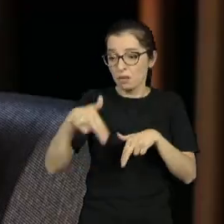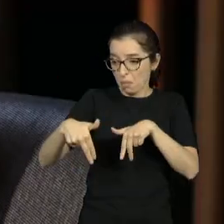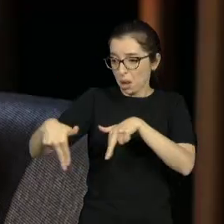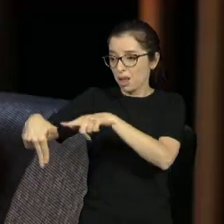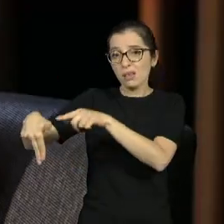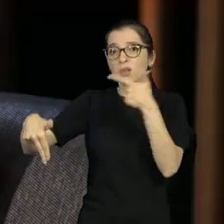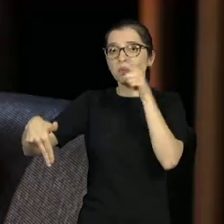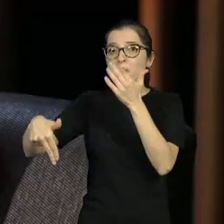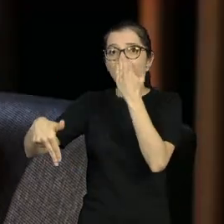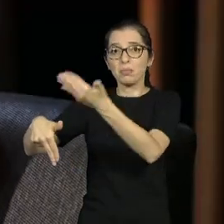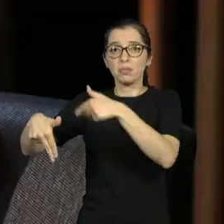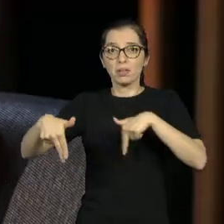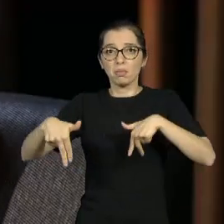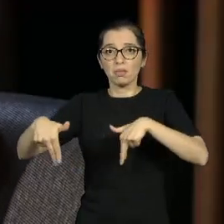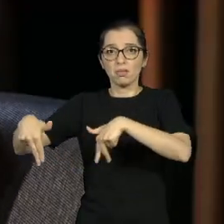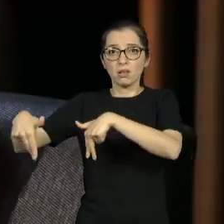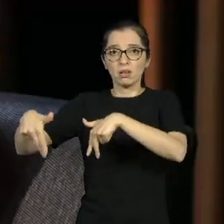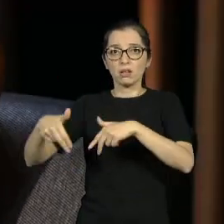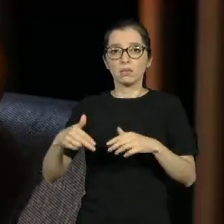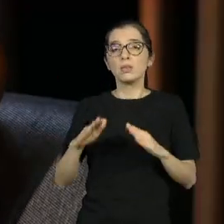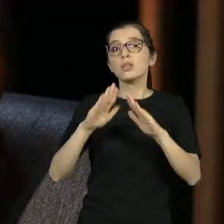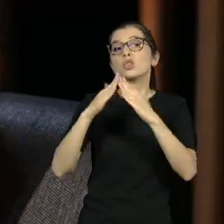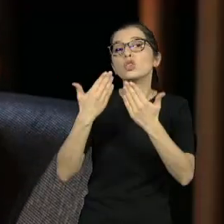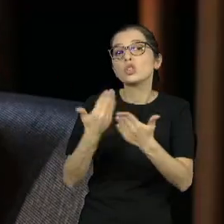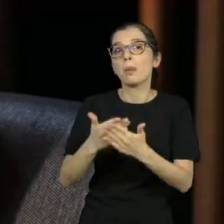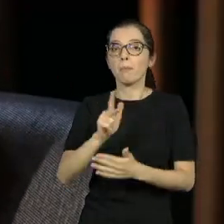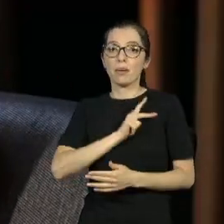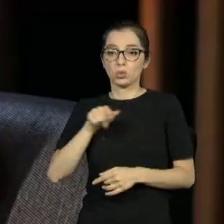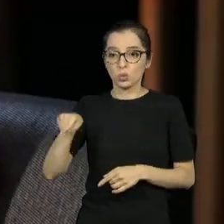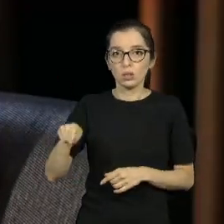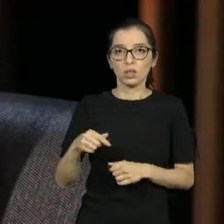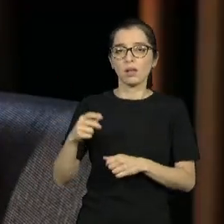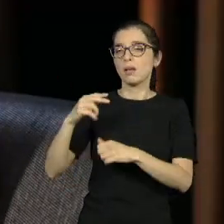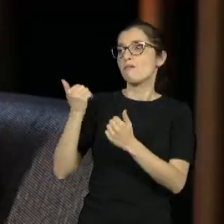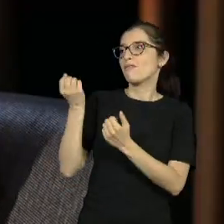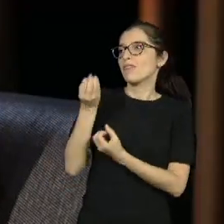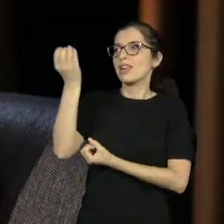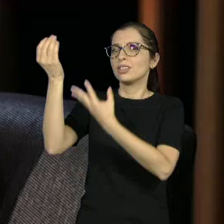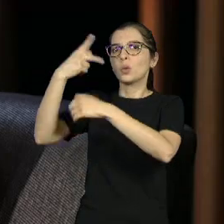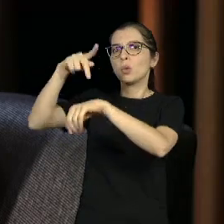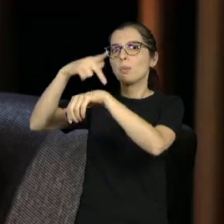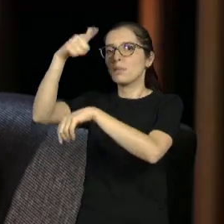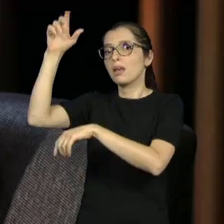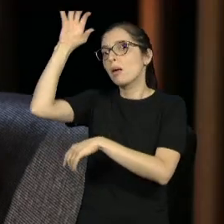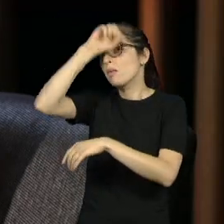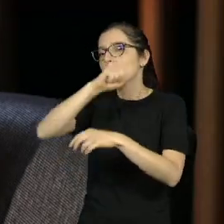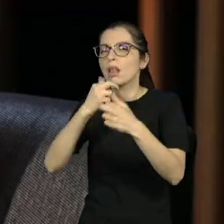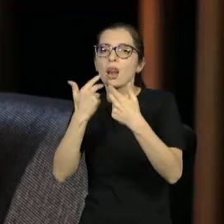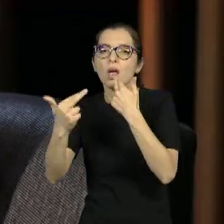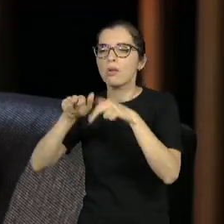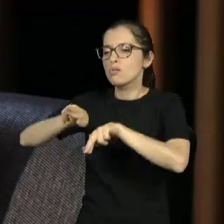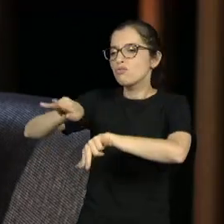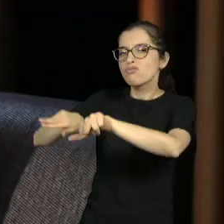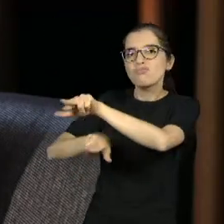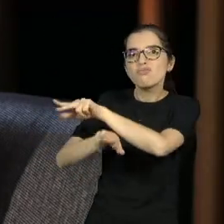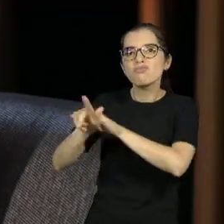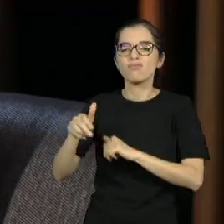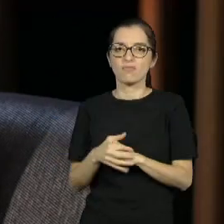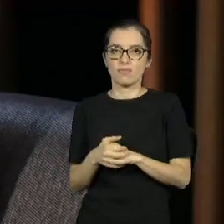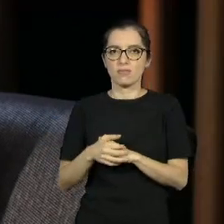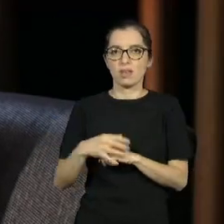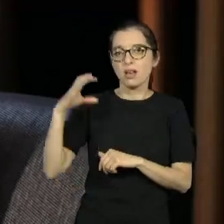brasileiros que estudam na escola privada que em viagem ao exterior aprendem línguas e uma parte muito